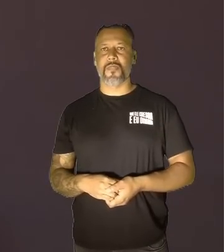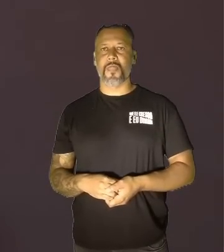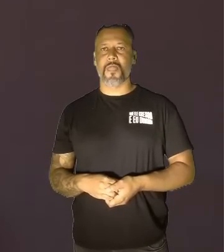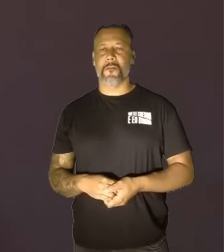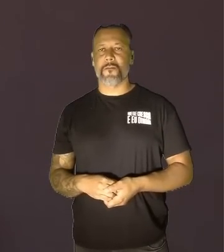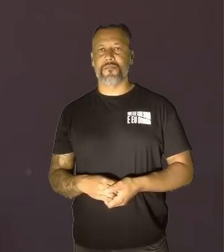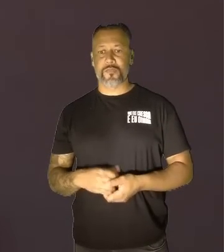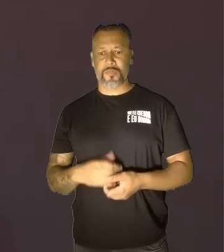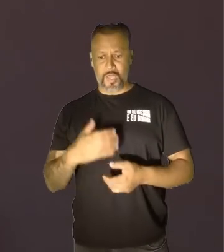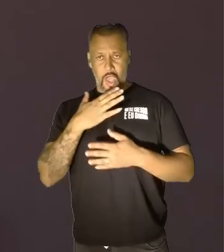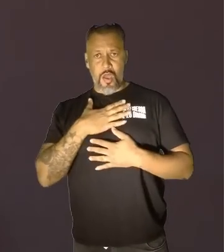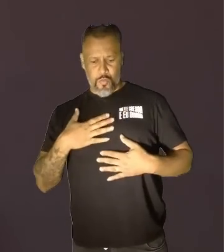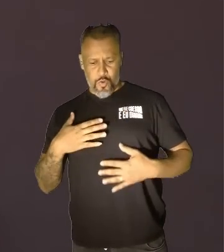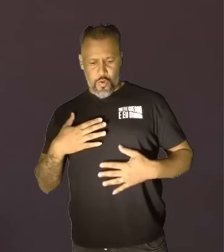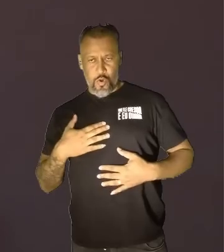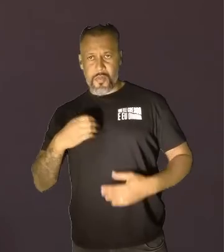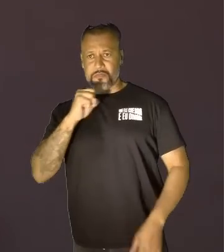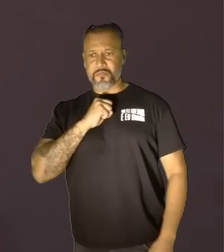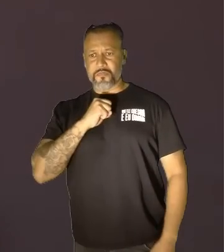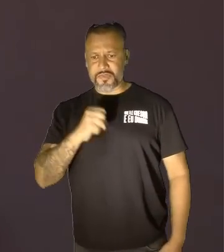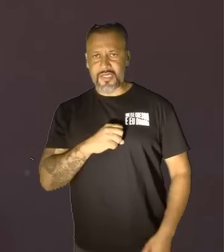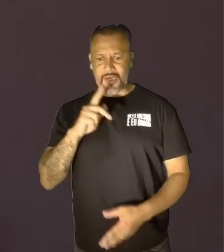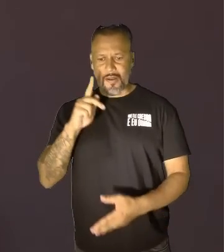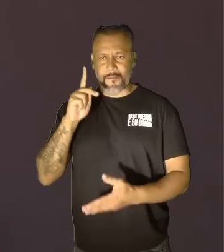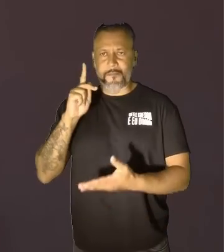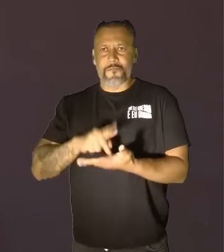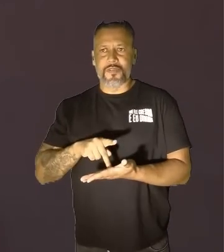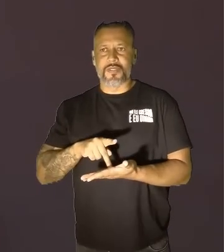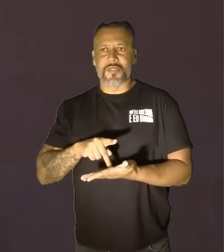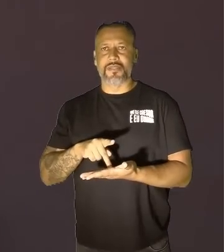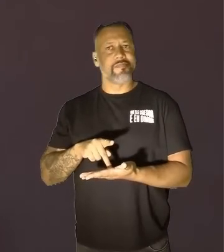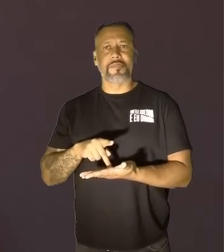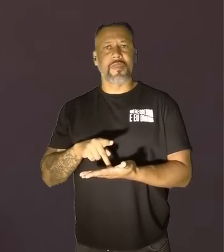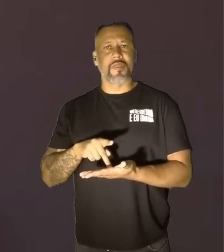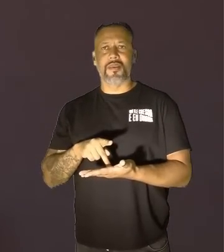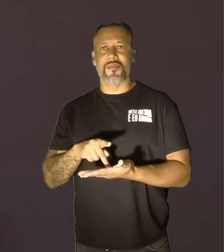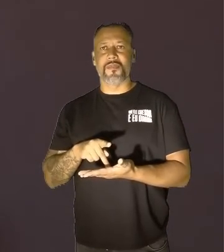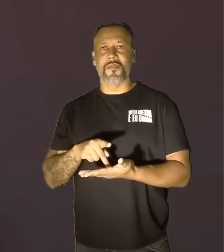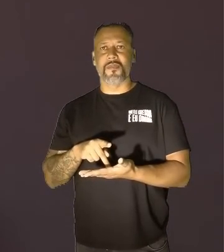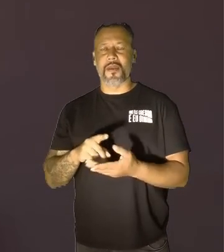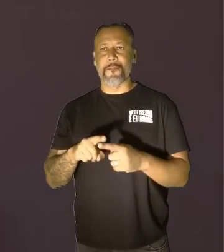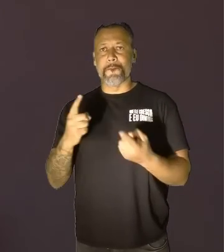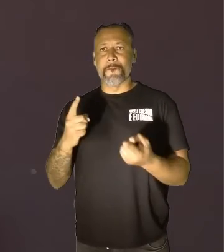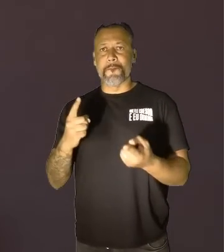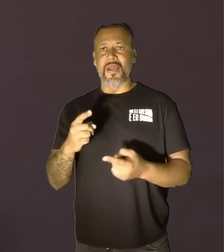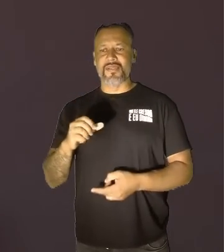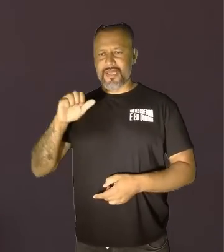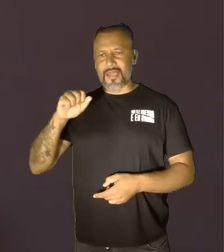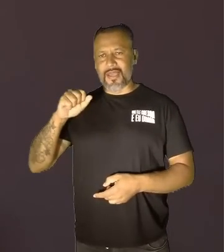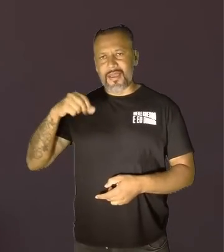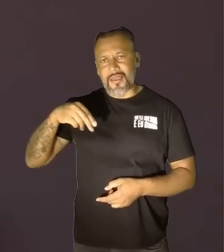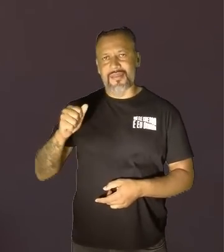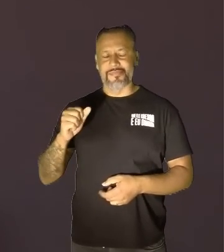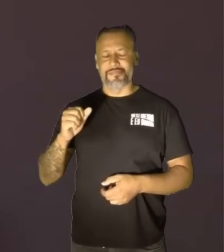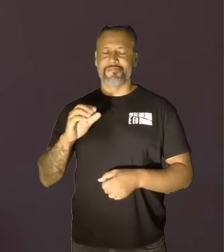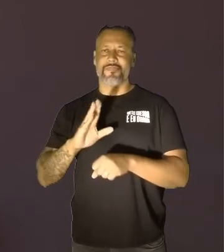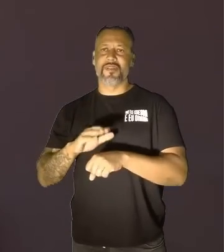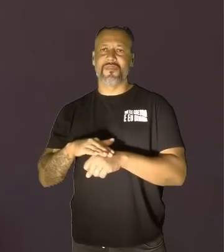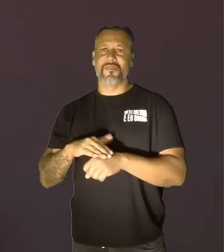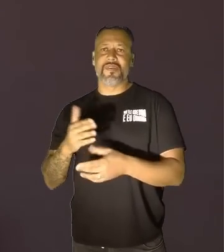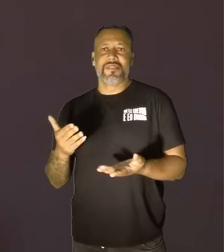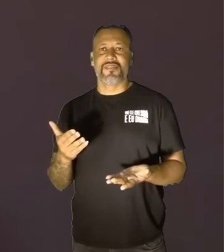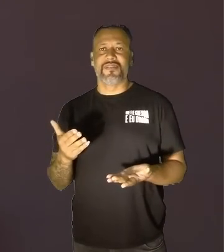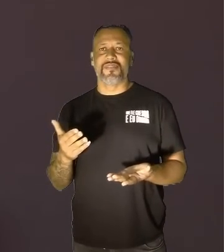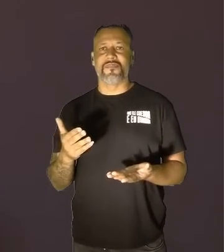sacerdotal original, é um protótipo de uma roupa, é uma roupa parecida, é quase que